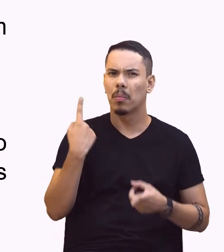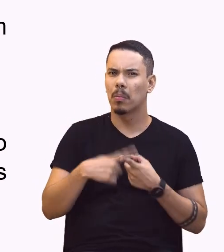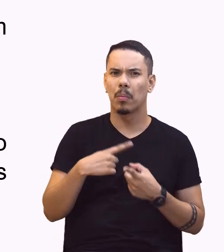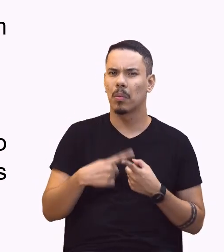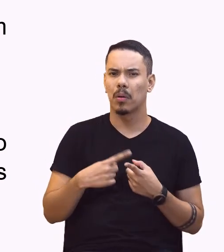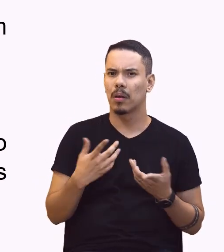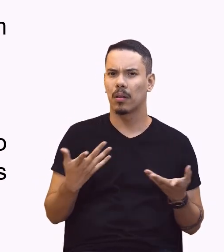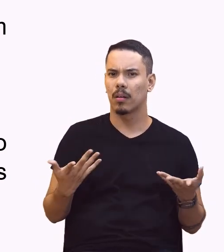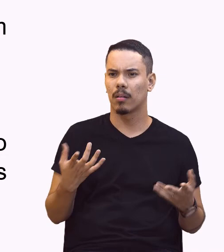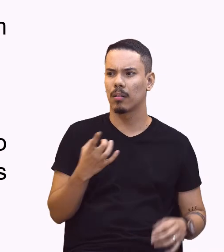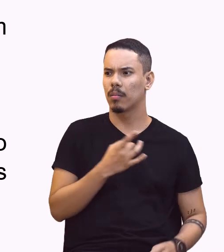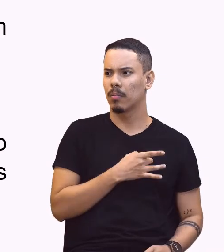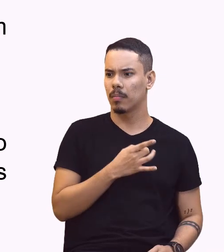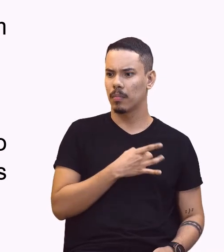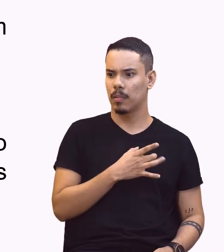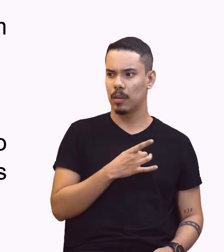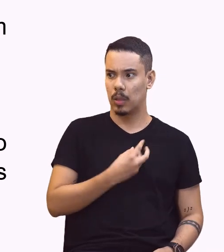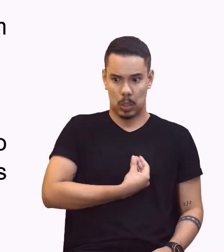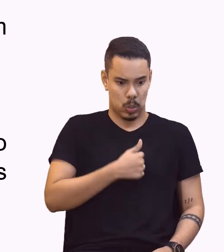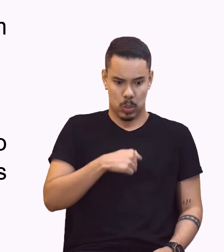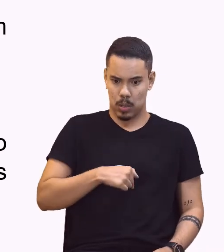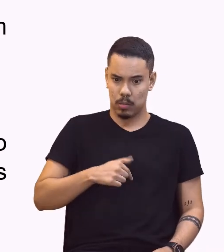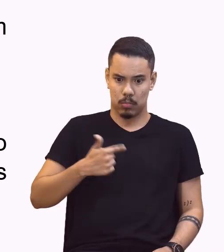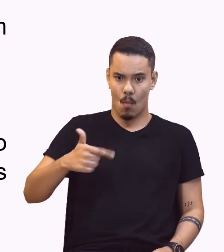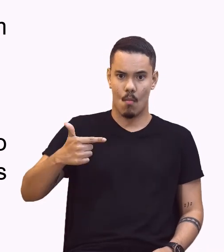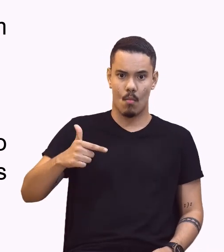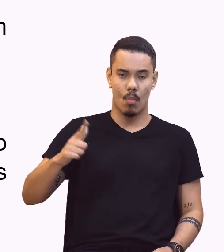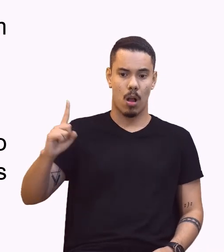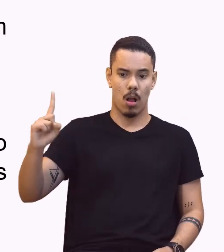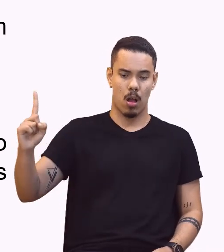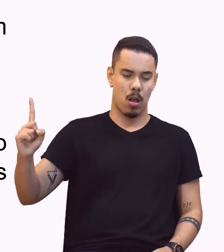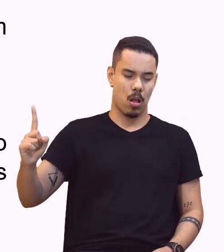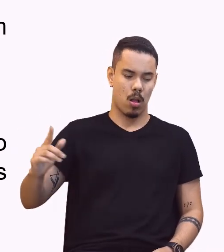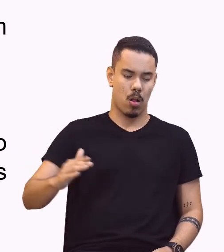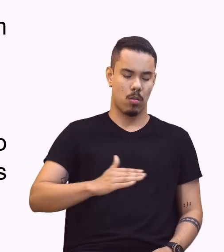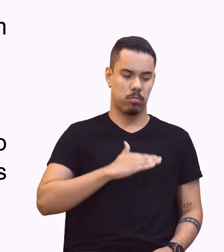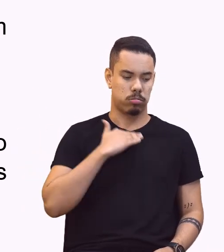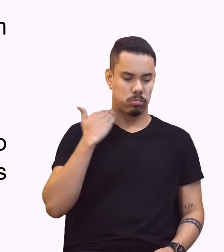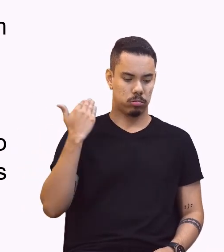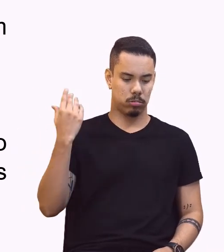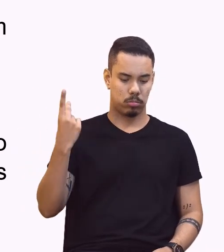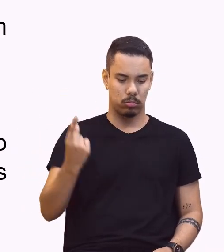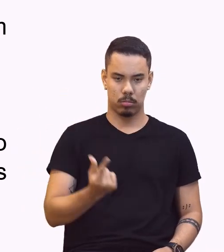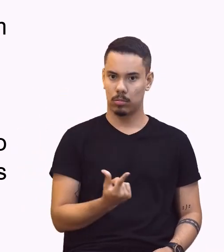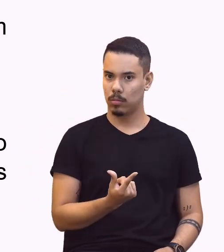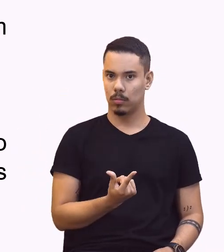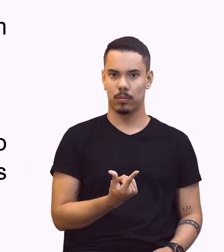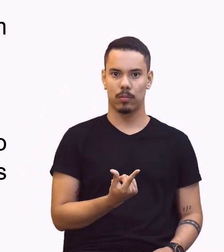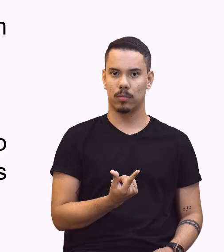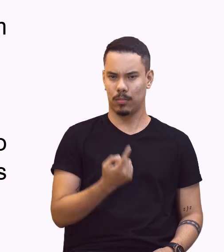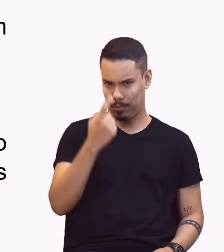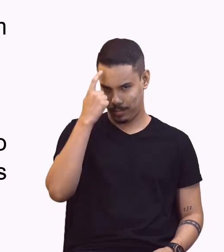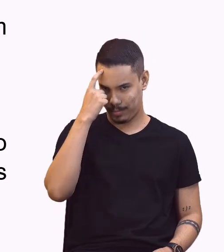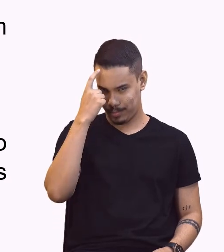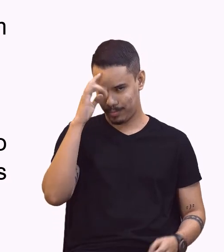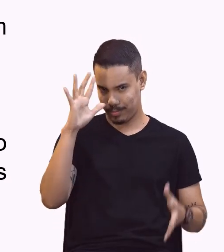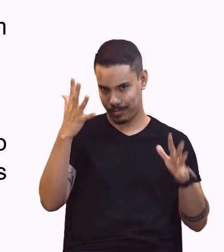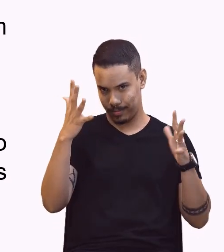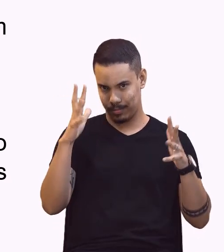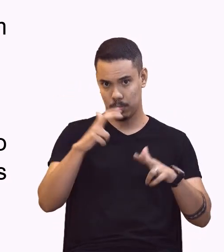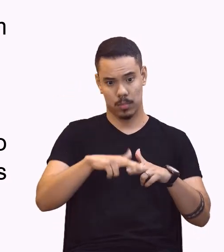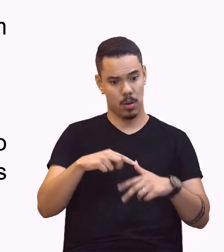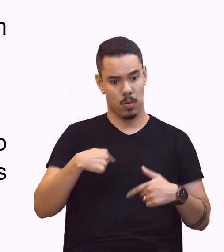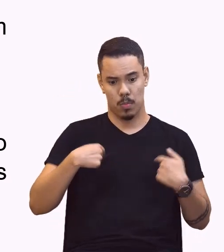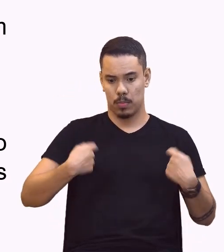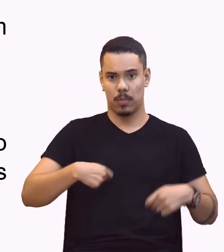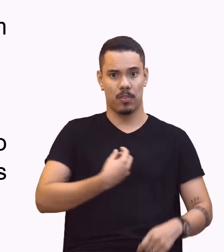existo, a morte ela não está aqui. Mas no momento em que ela existir, eu não estarei mais aqui. Então, eu devo viver a minha vida sem